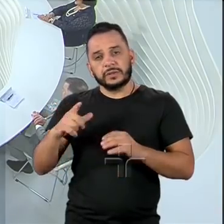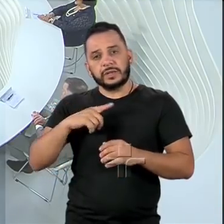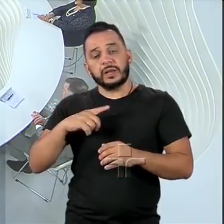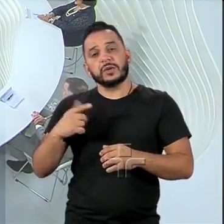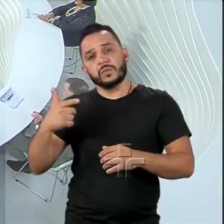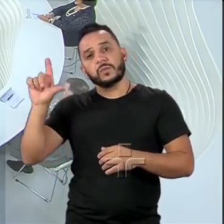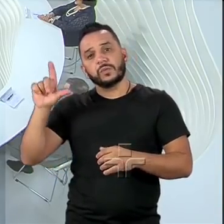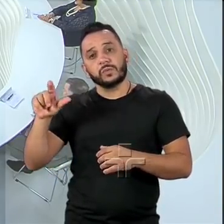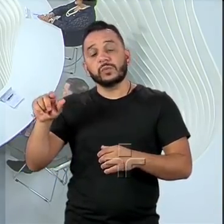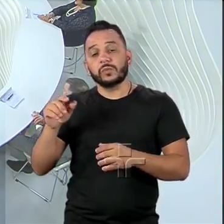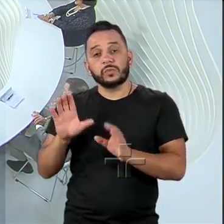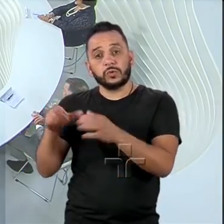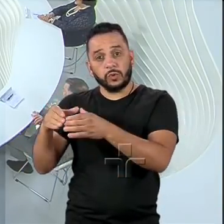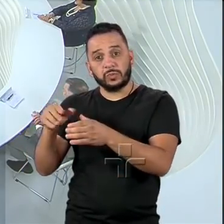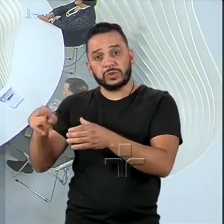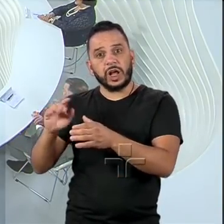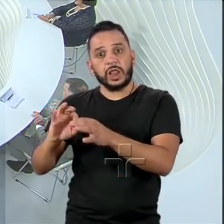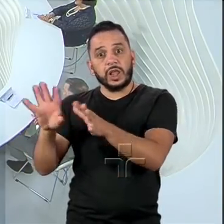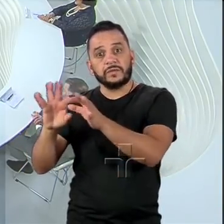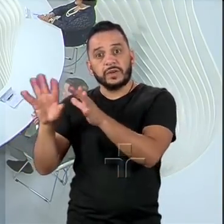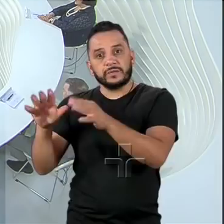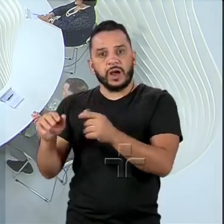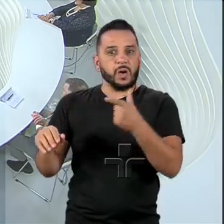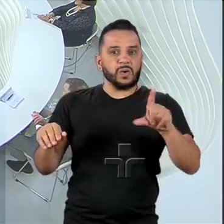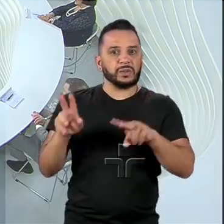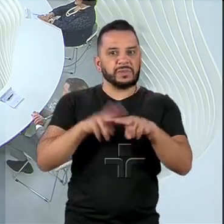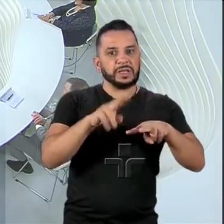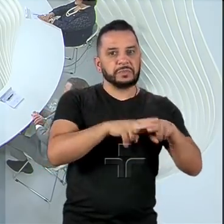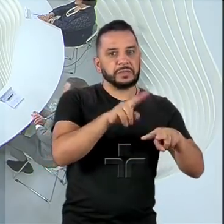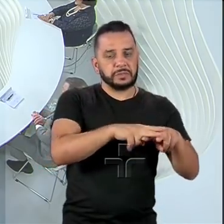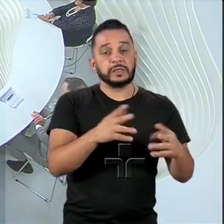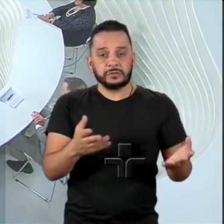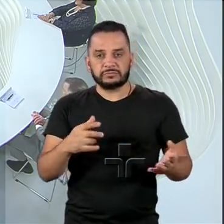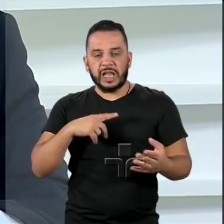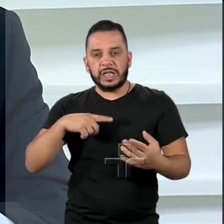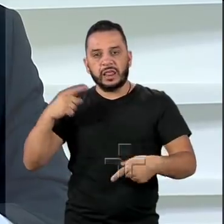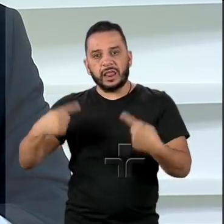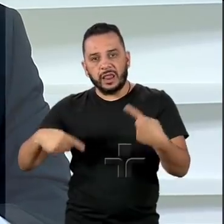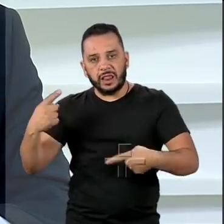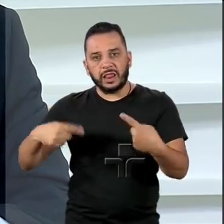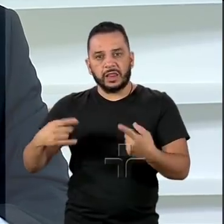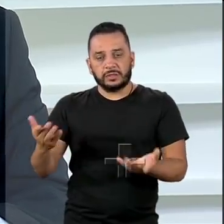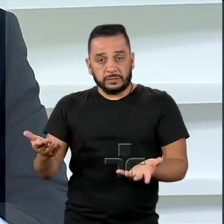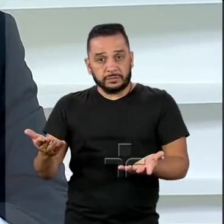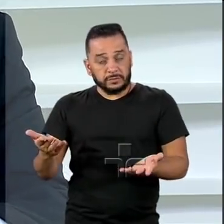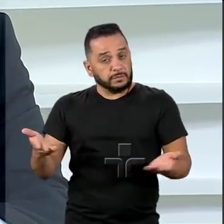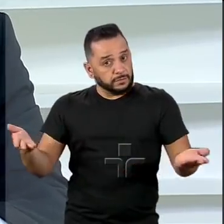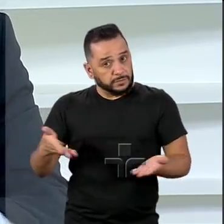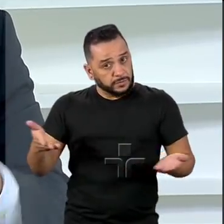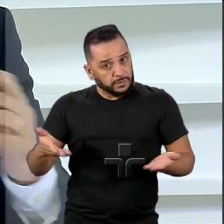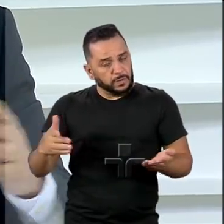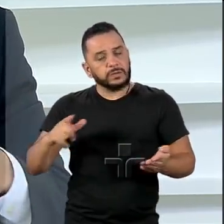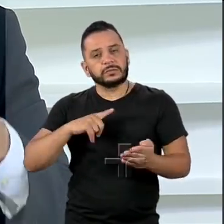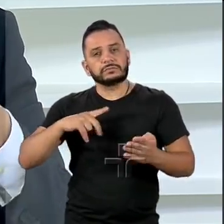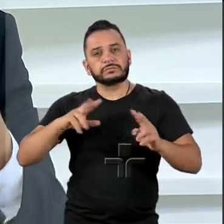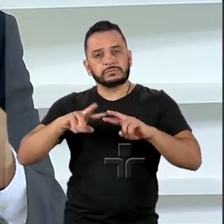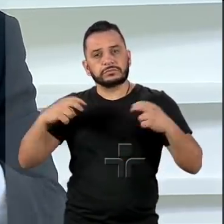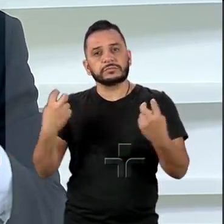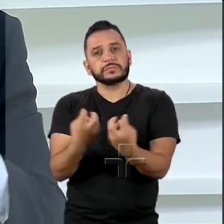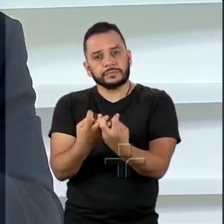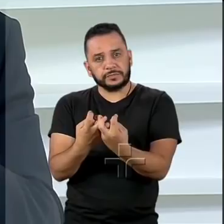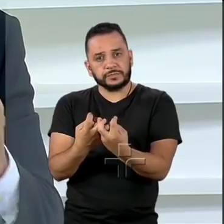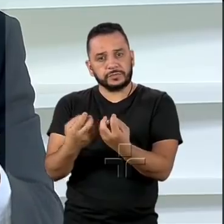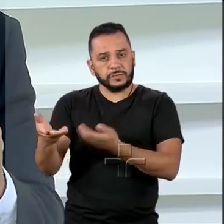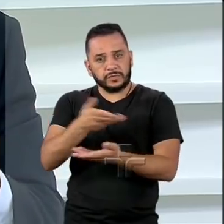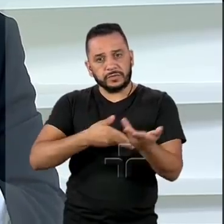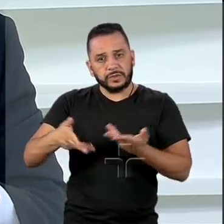outra. Então, eu queria, nessa nossa primeira rodada do debate, que cada um se posicionasse sobre